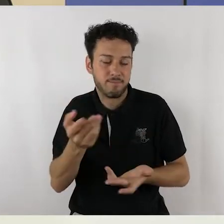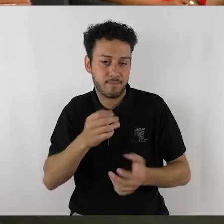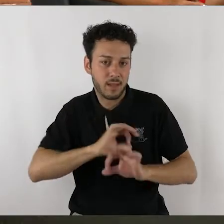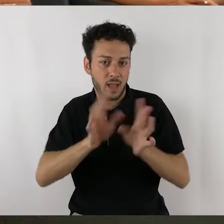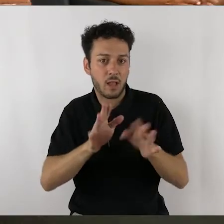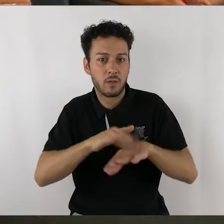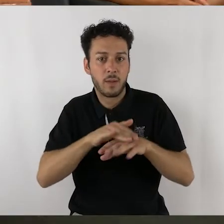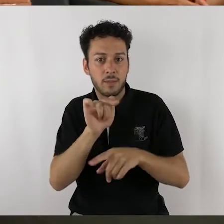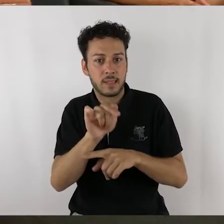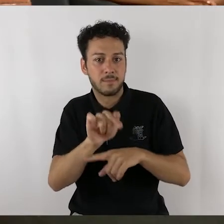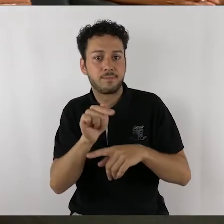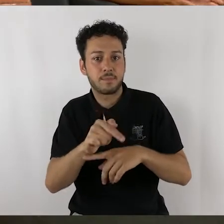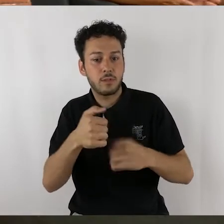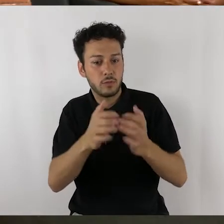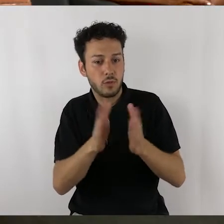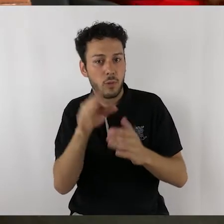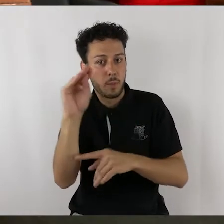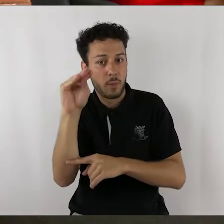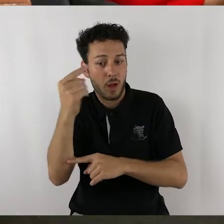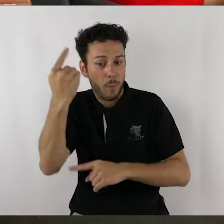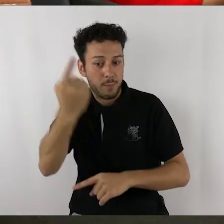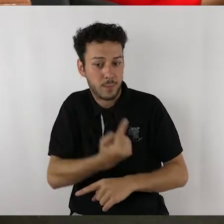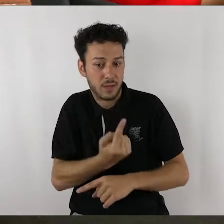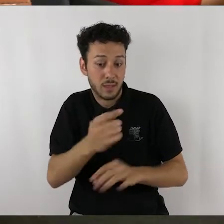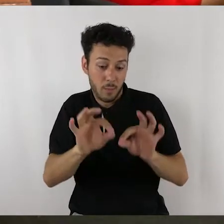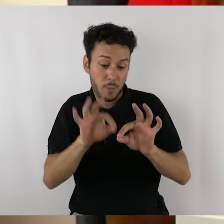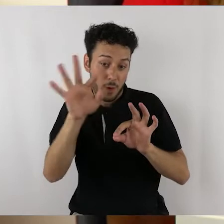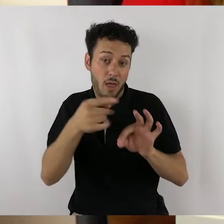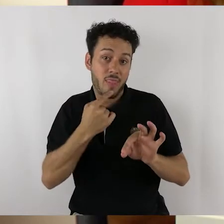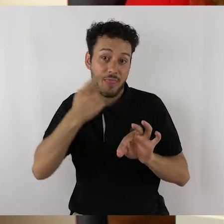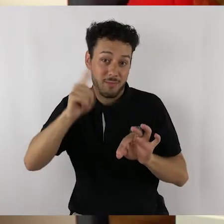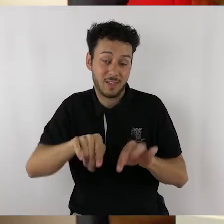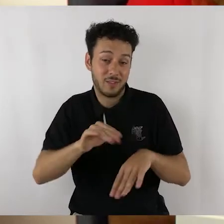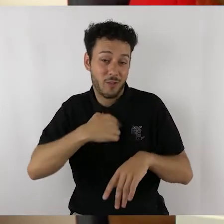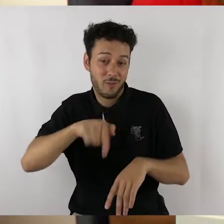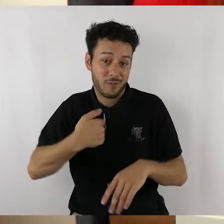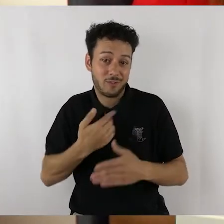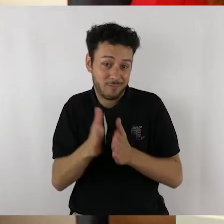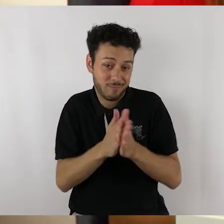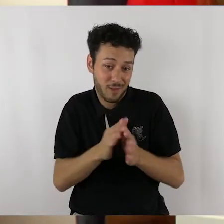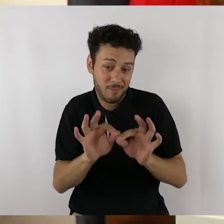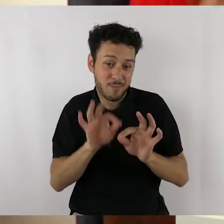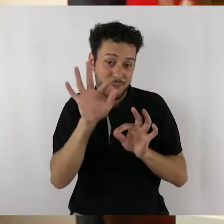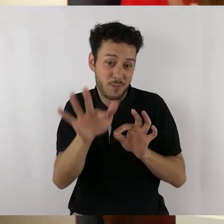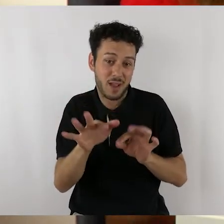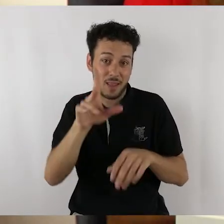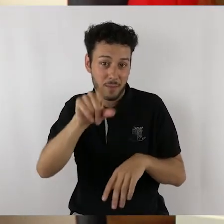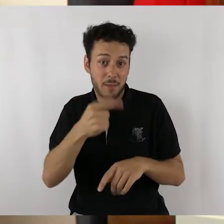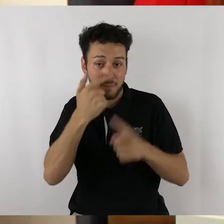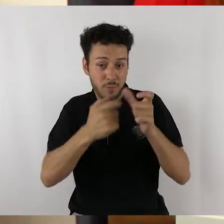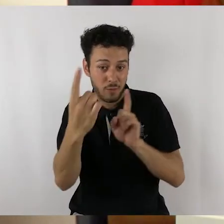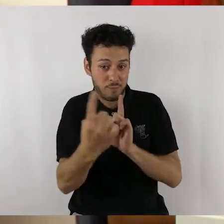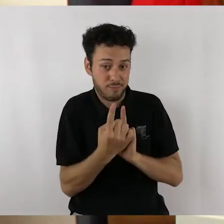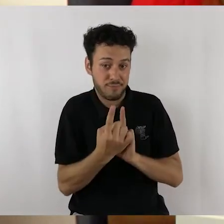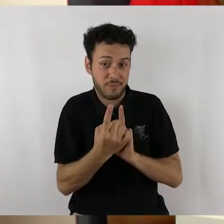claro também por outro lado todo todos os bancos estão são obrigados e está aqui uma dica que temos também os clientes e os não